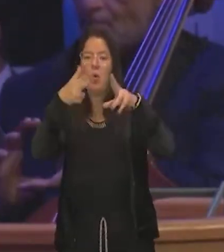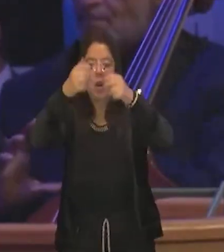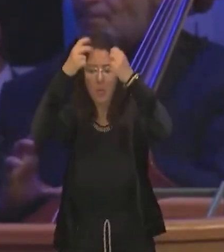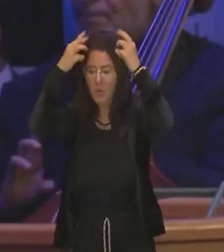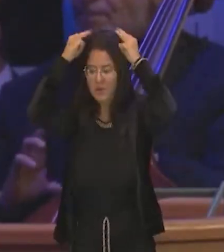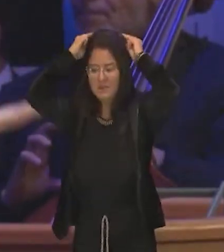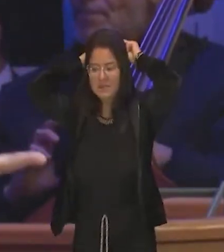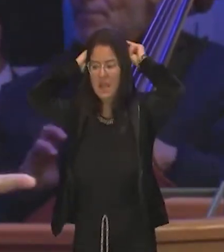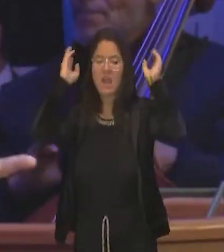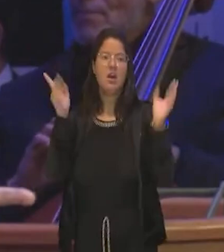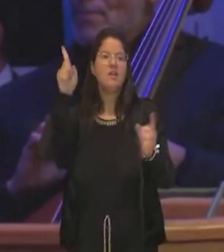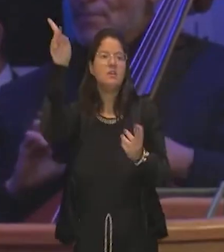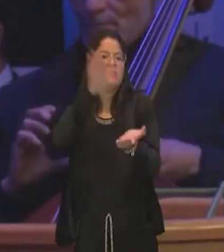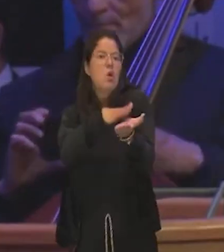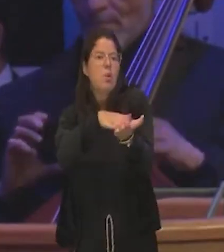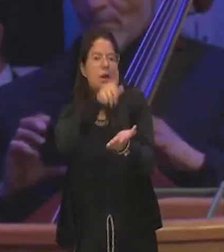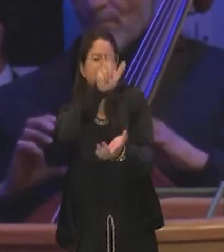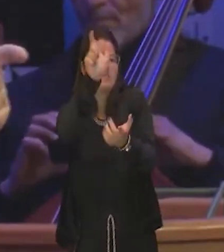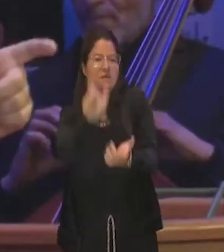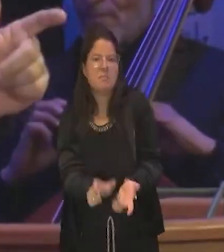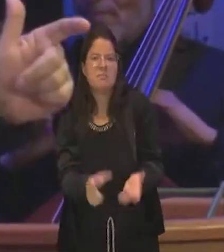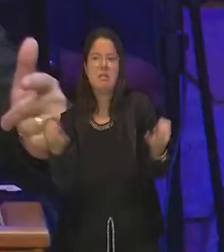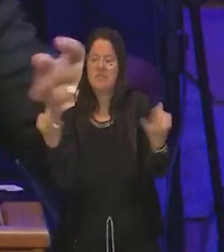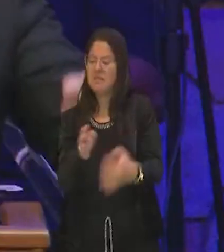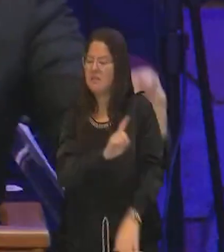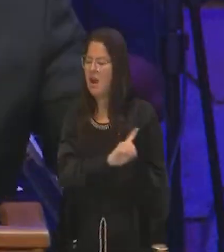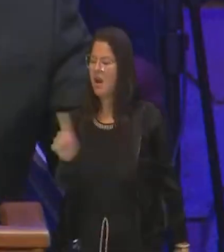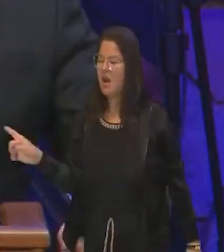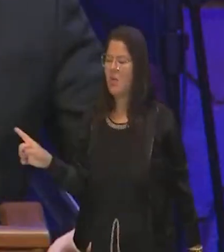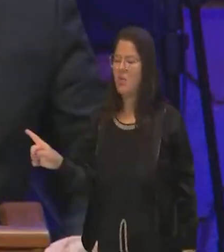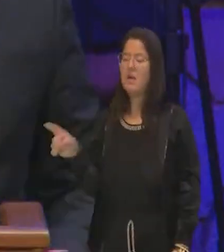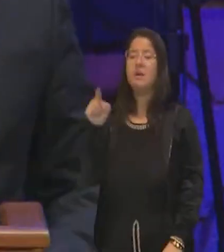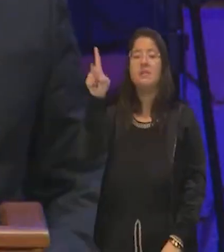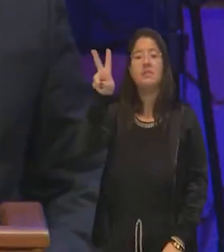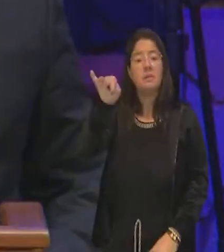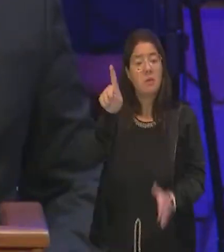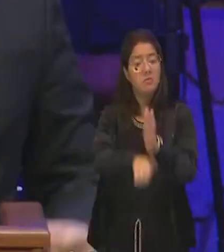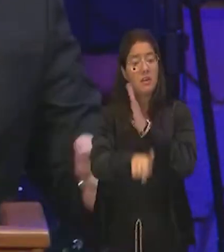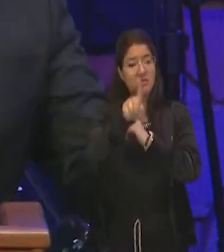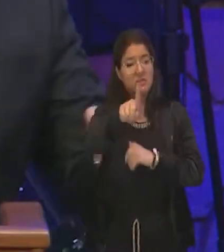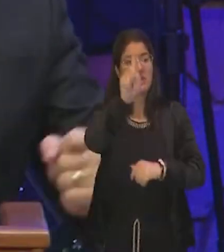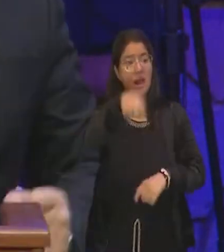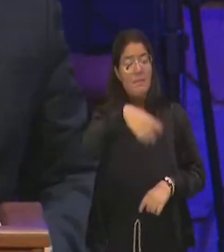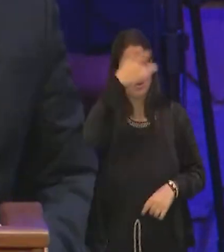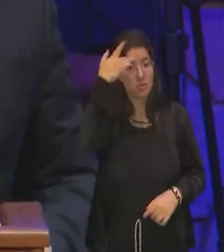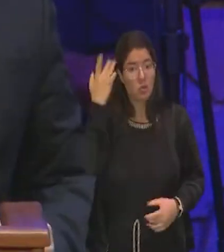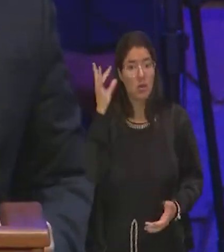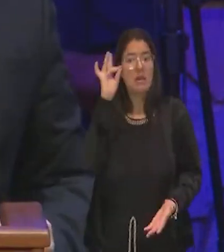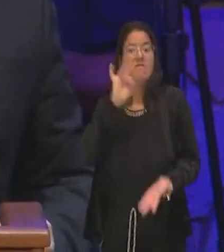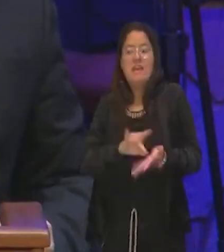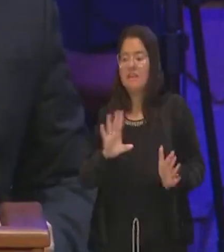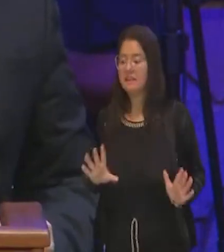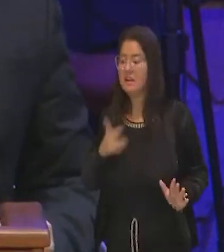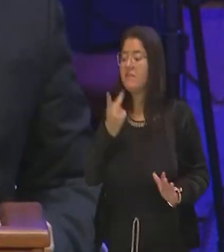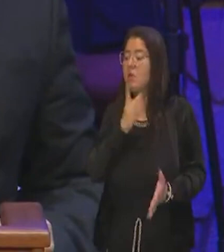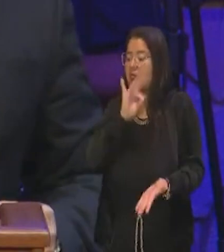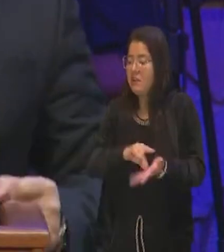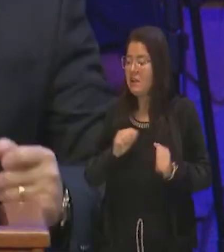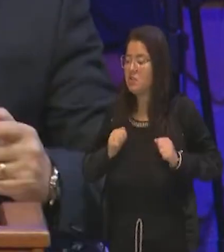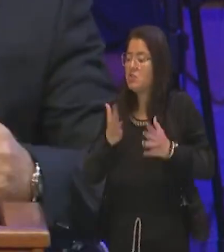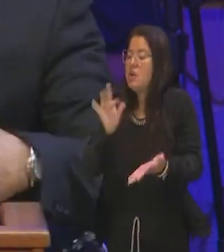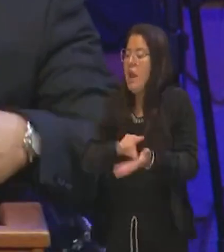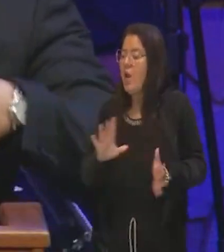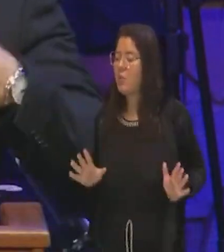que você foi um grande profeta, não. Deus irá cobrar se você foi você, se você foi original,